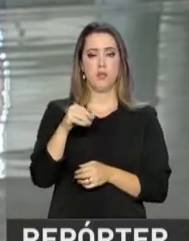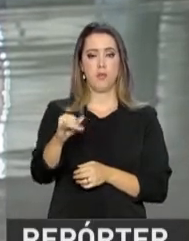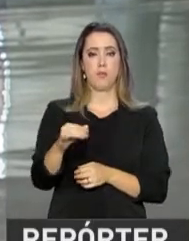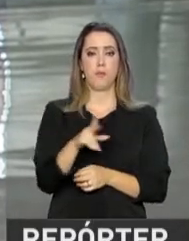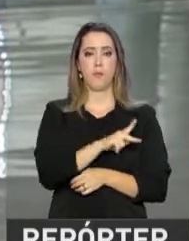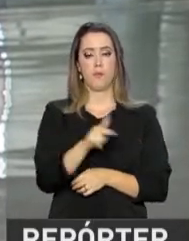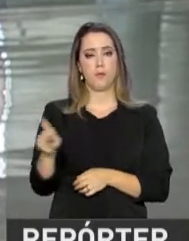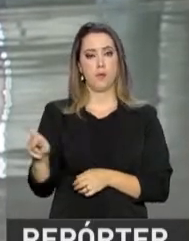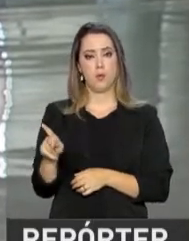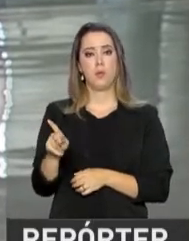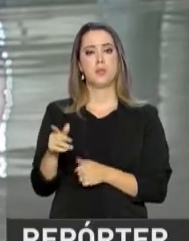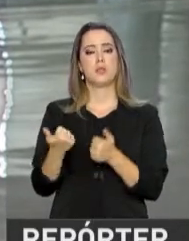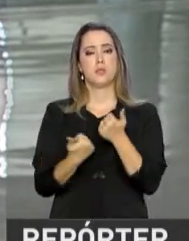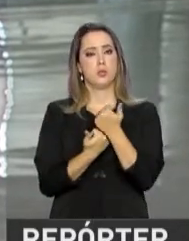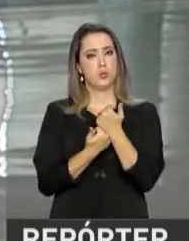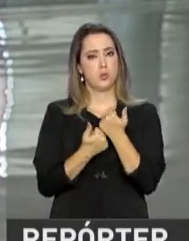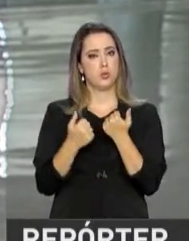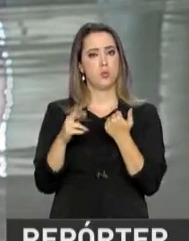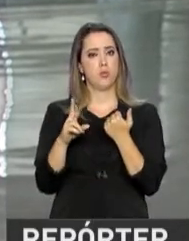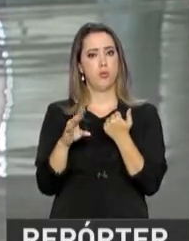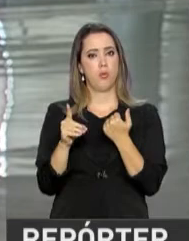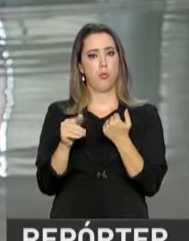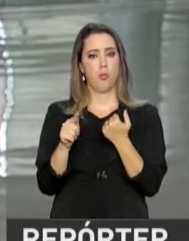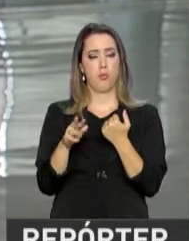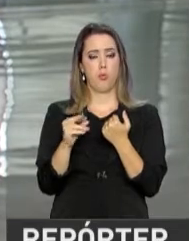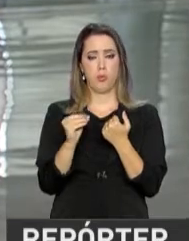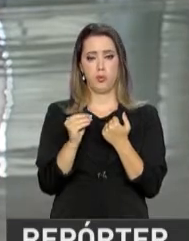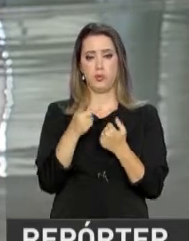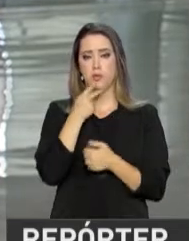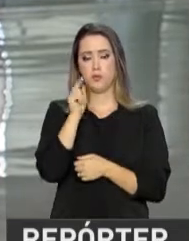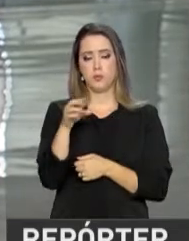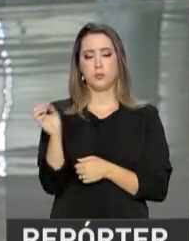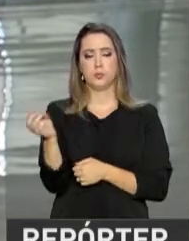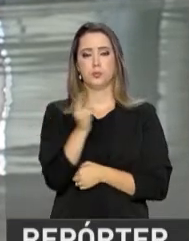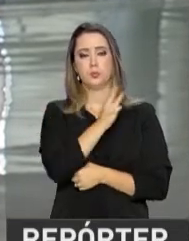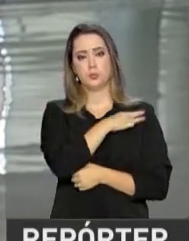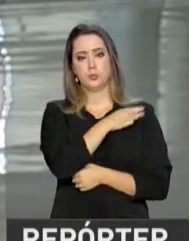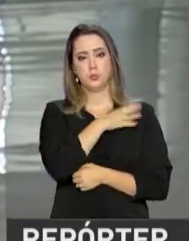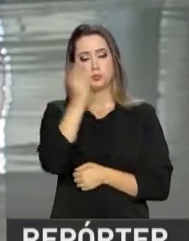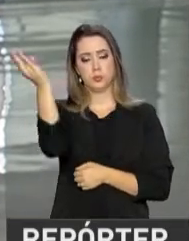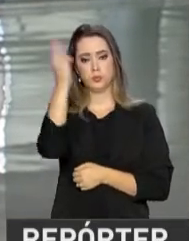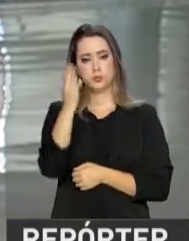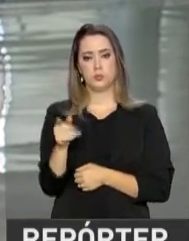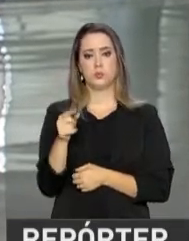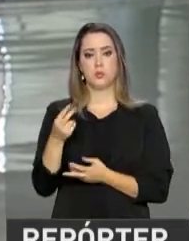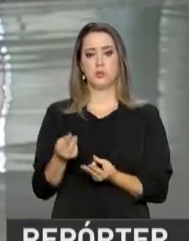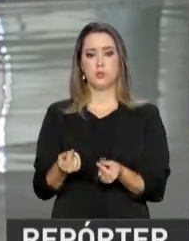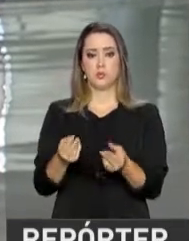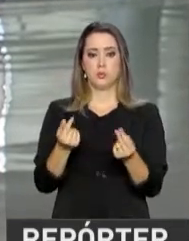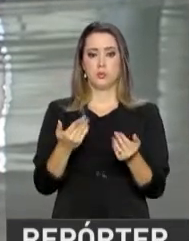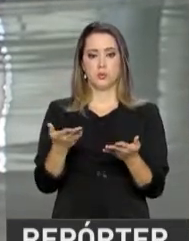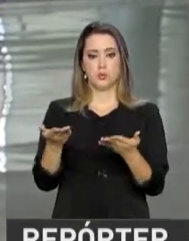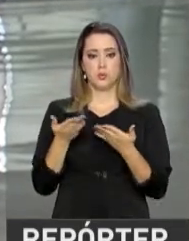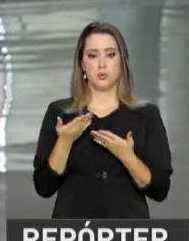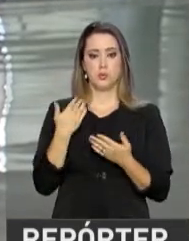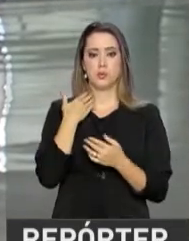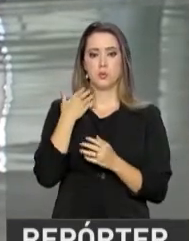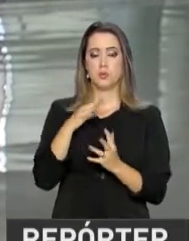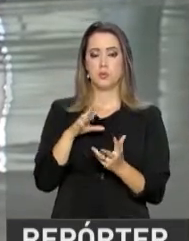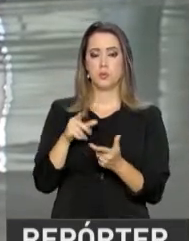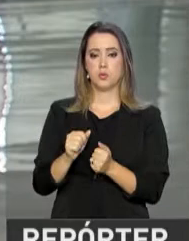presidente em exercício rodrigo maia disse que o novo ensino médio no brasil esses recursos que virão do banco mundial